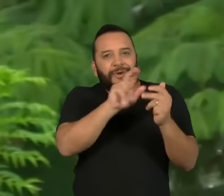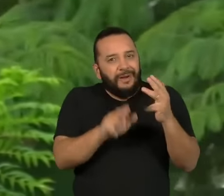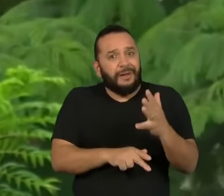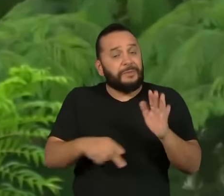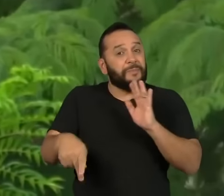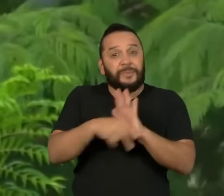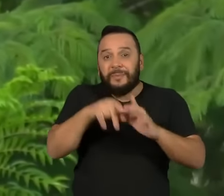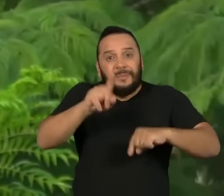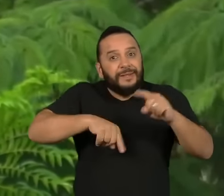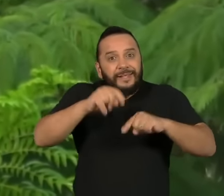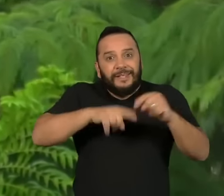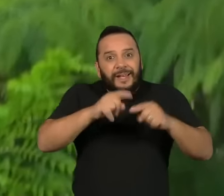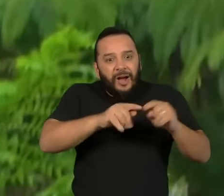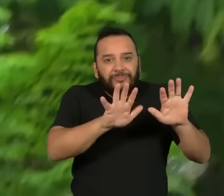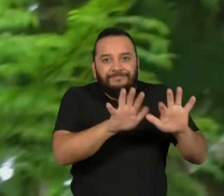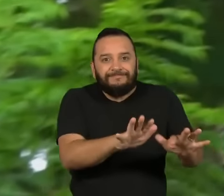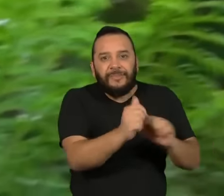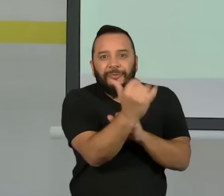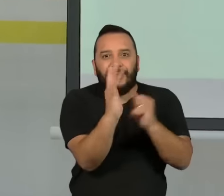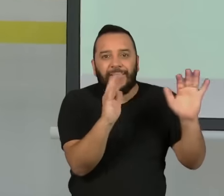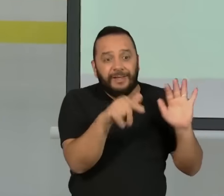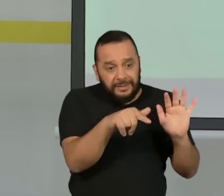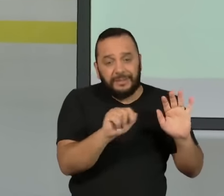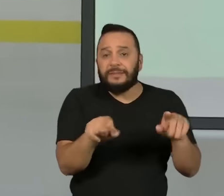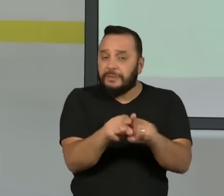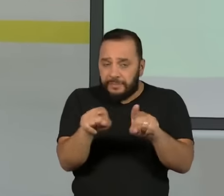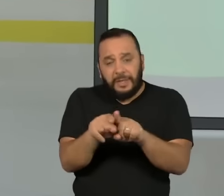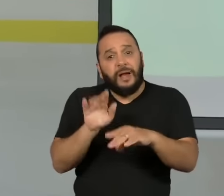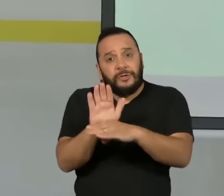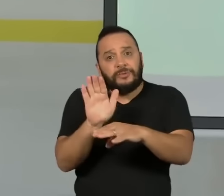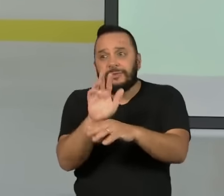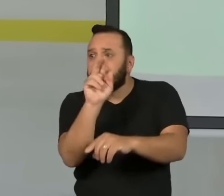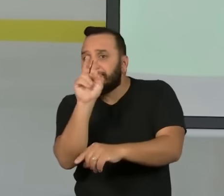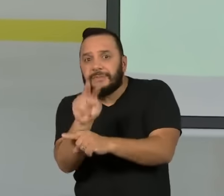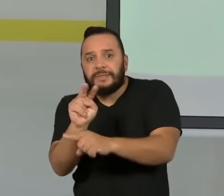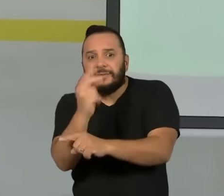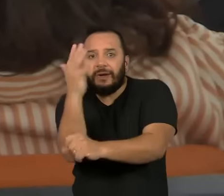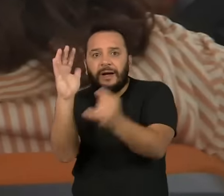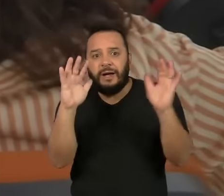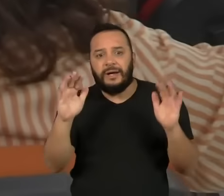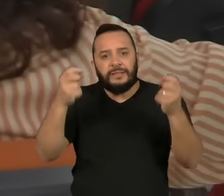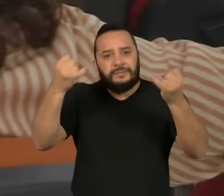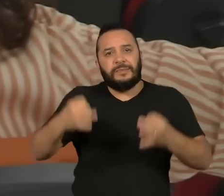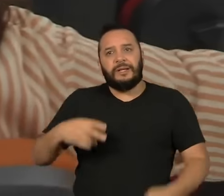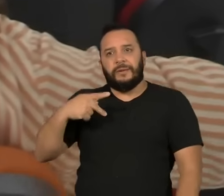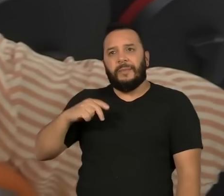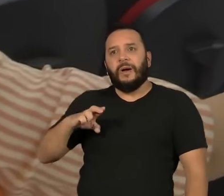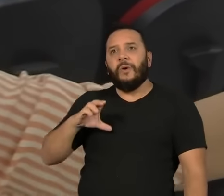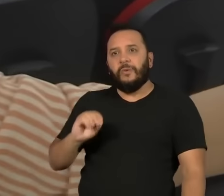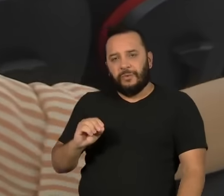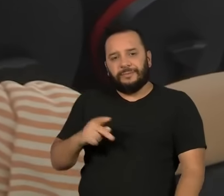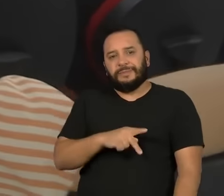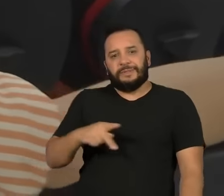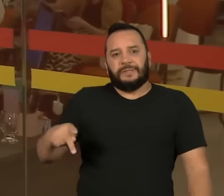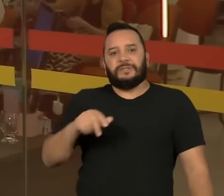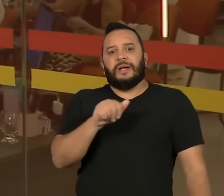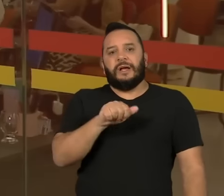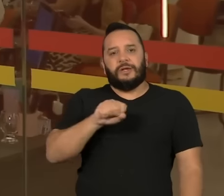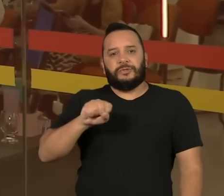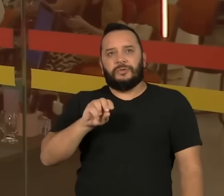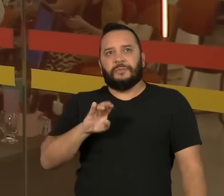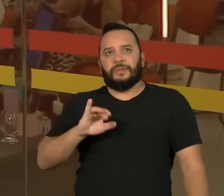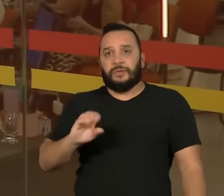que contribuem para conservar o bioma, como explica Paulo Monteiro dos Reis, presidente da ASSOBio.